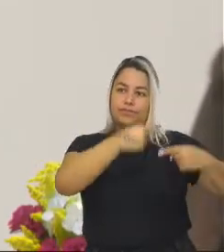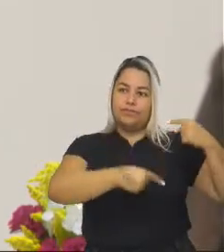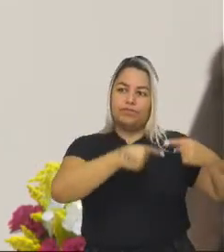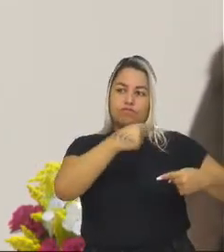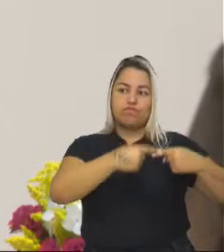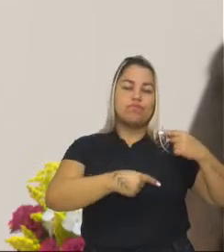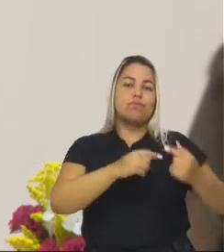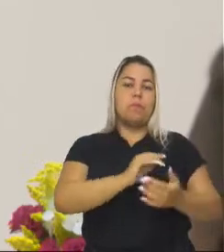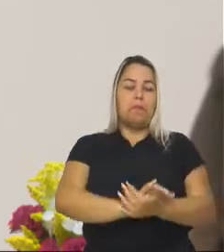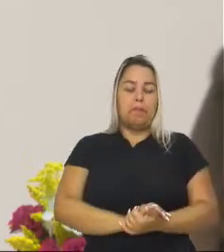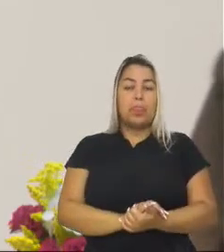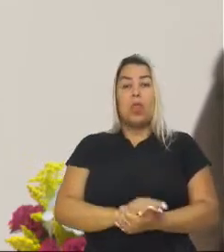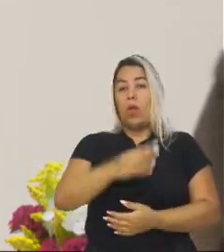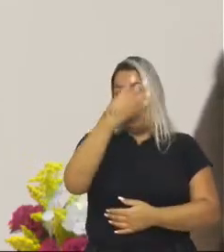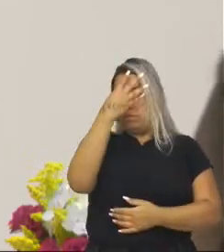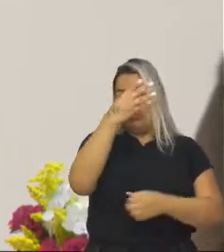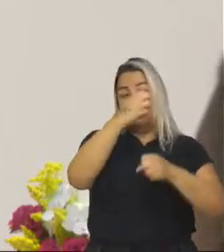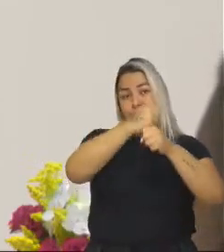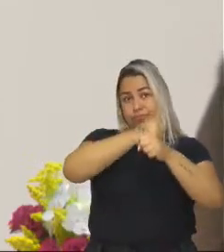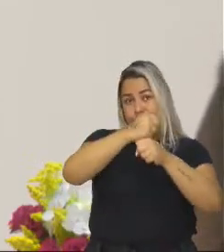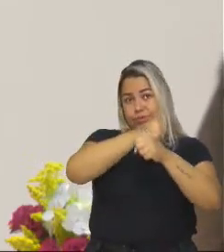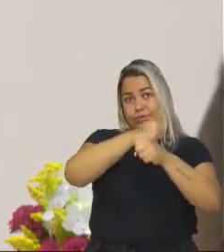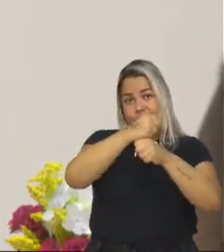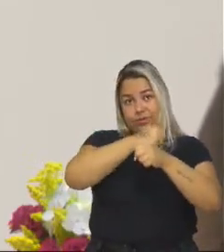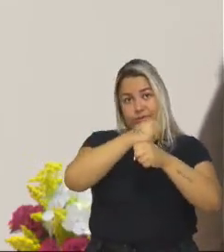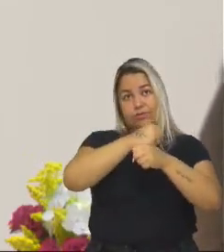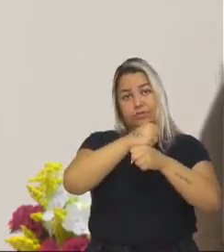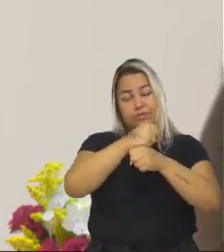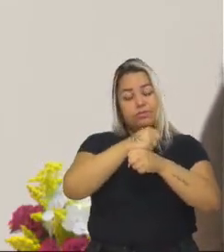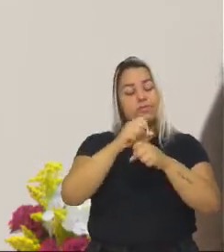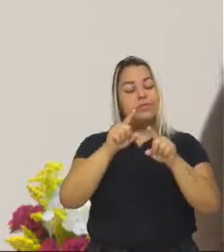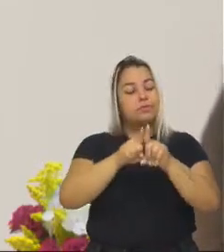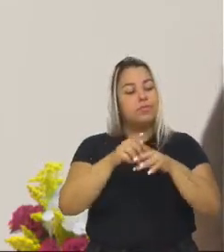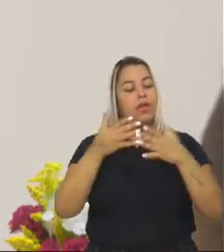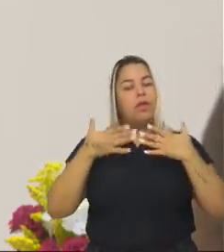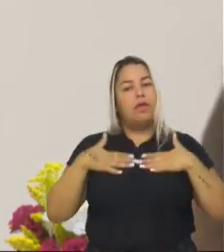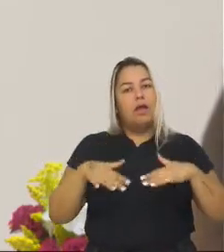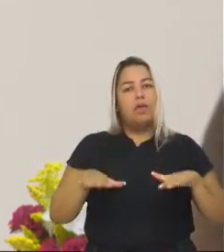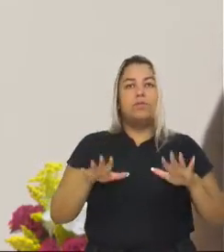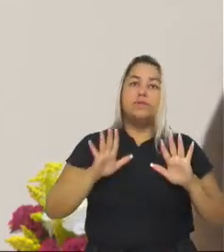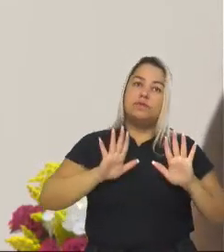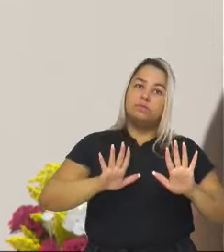gente vai ter 4 anos aí muito tranquilos,